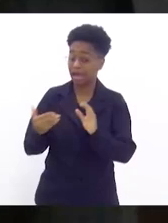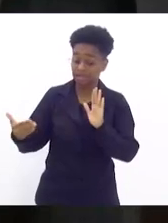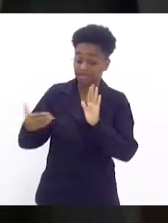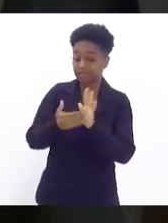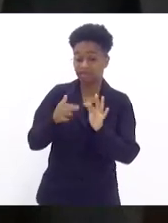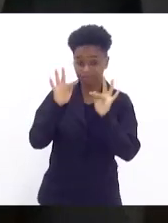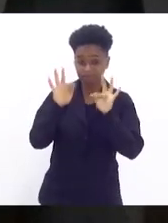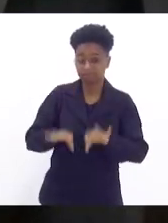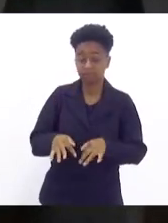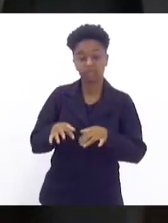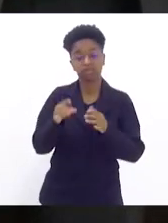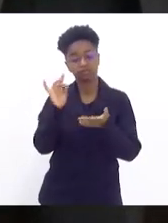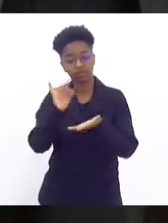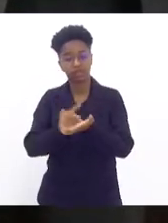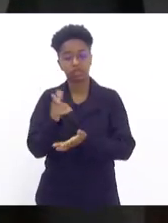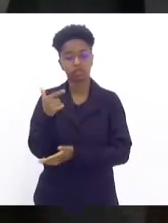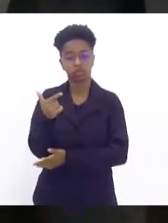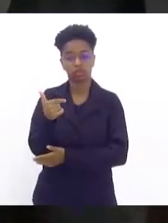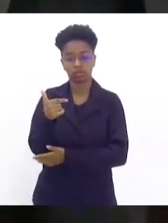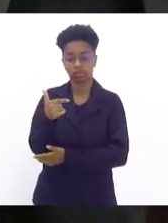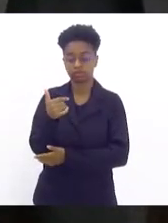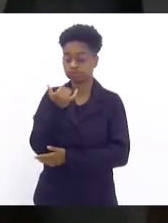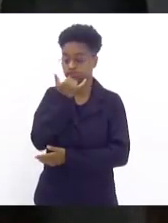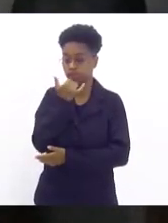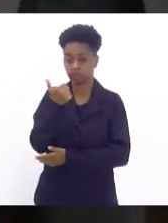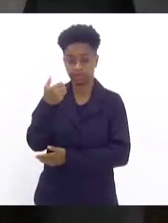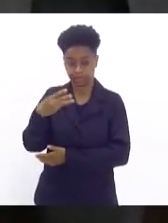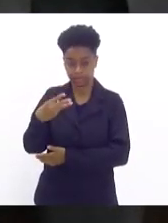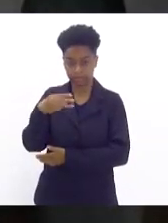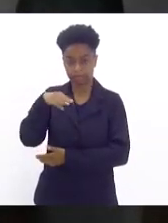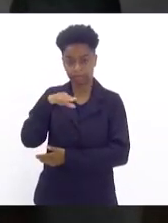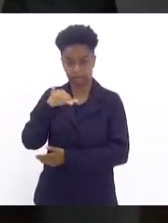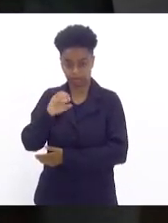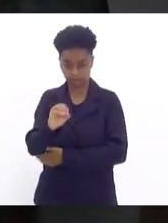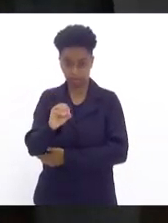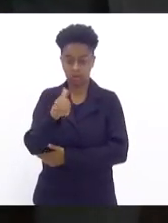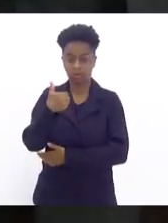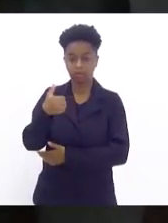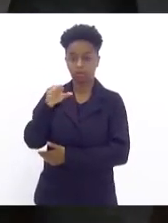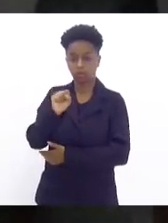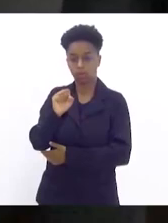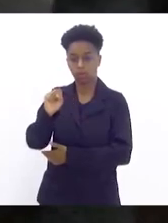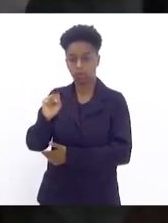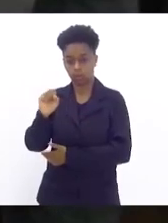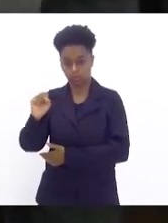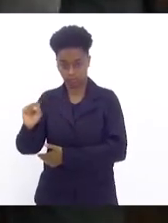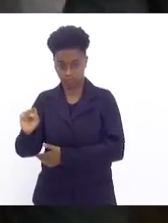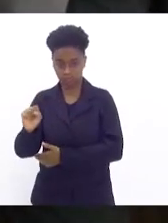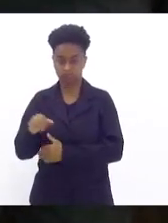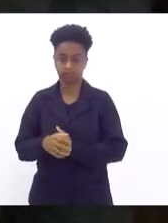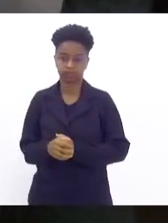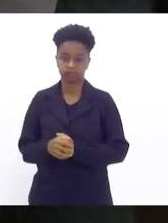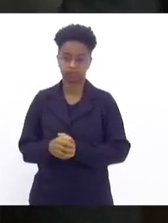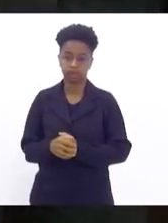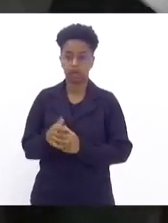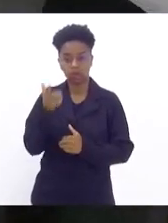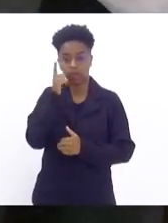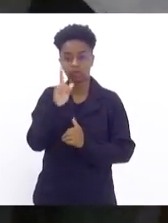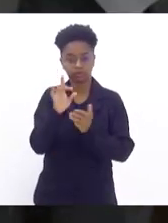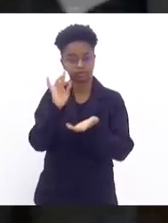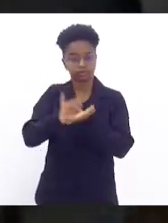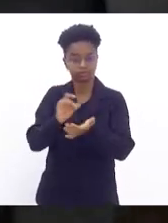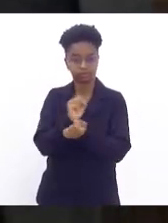no 12 de maio ou melhor dizendo desculpe no 13 de Maio de 1888 a abolição